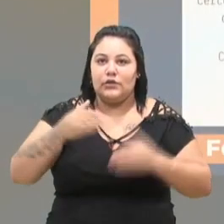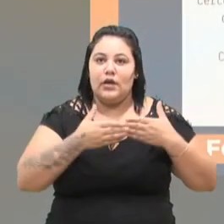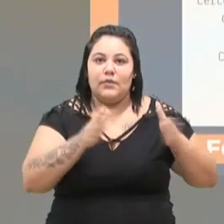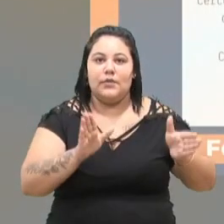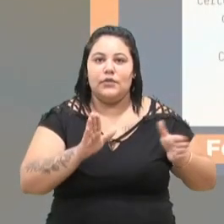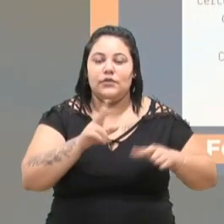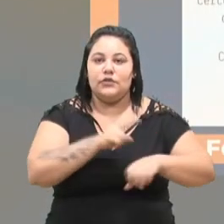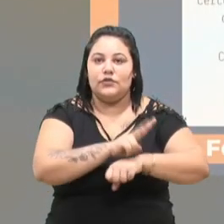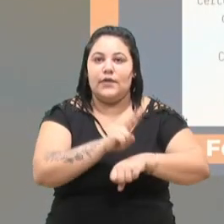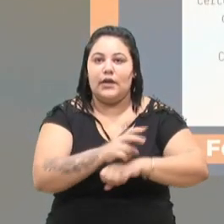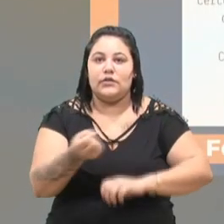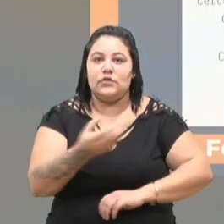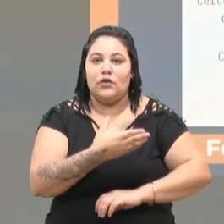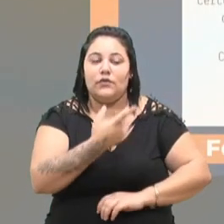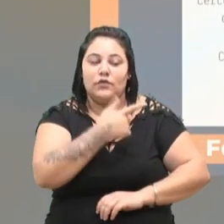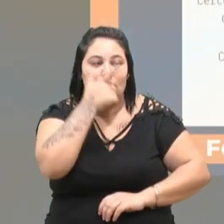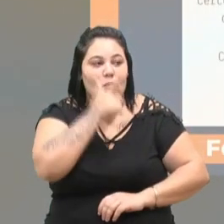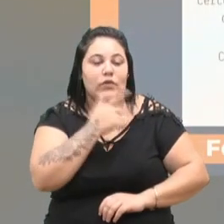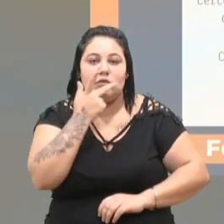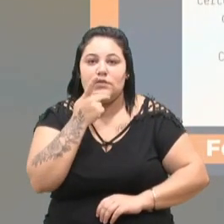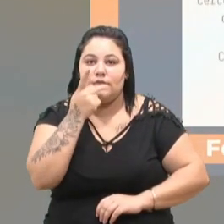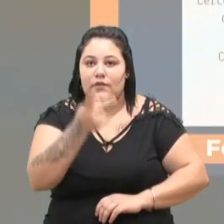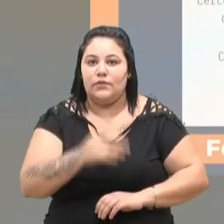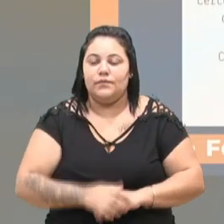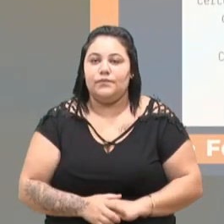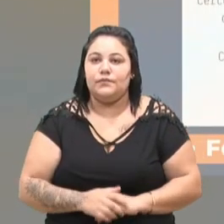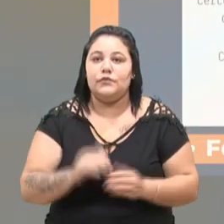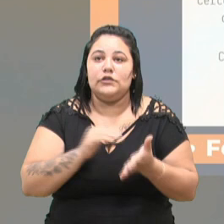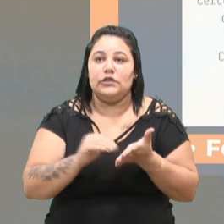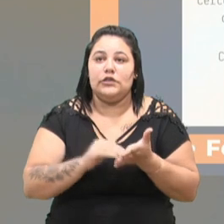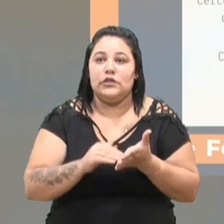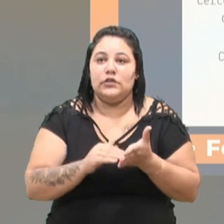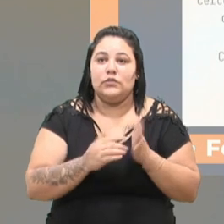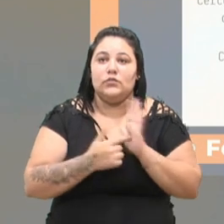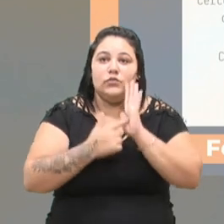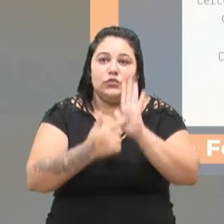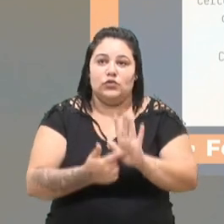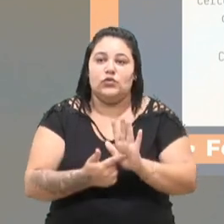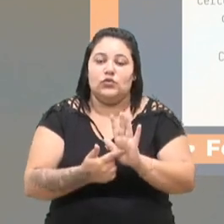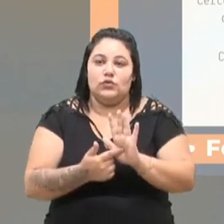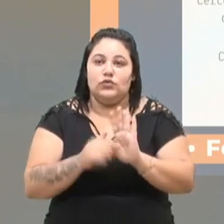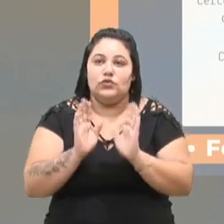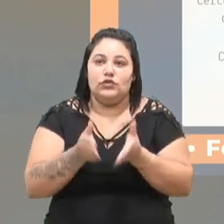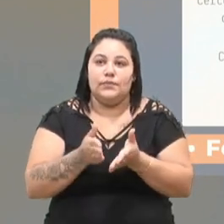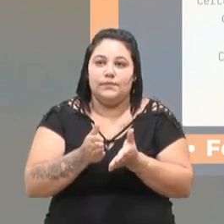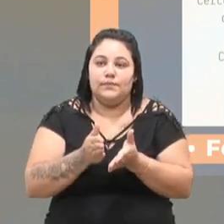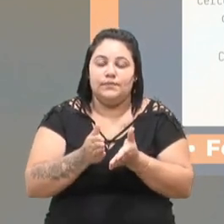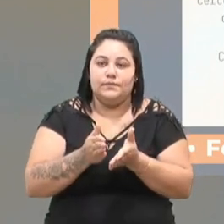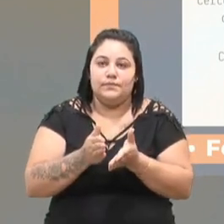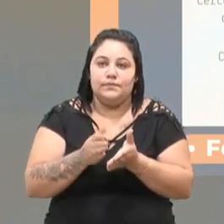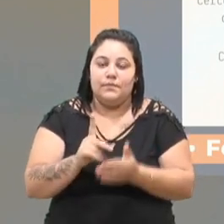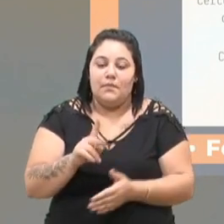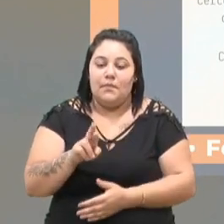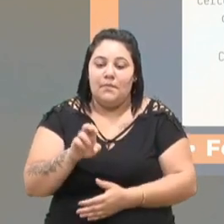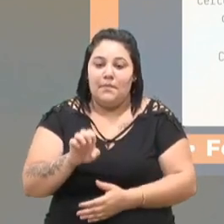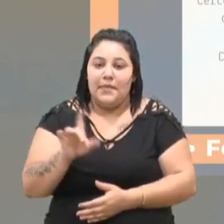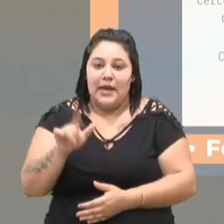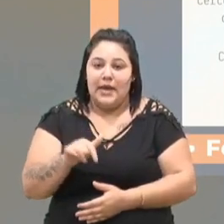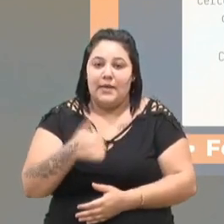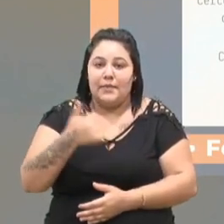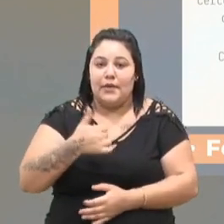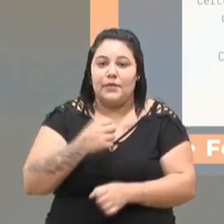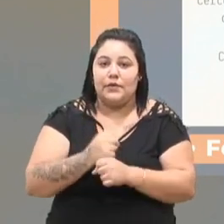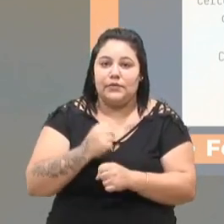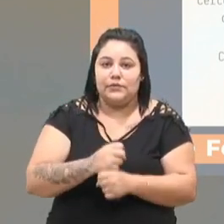que o vereador Lucas comentou. O secretário nos apontou aqui, turmas de acesso pré e primeiro ano, cerca de 520